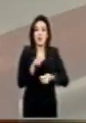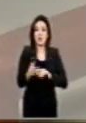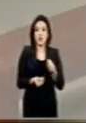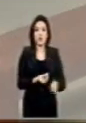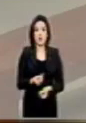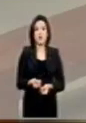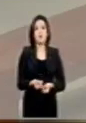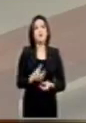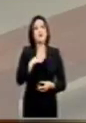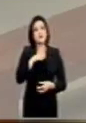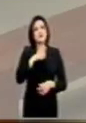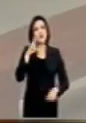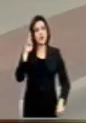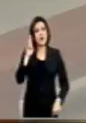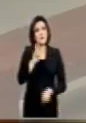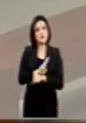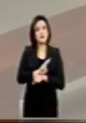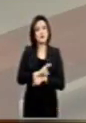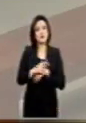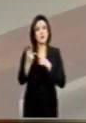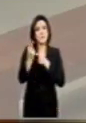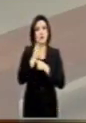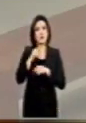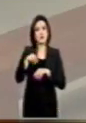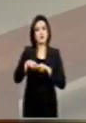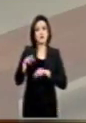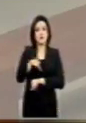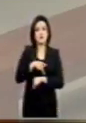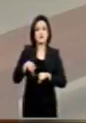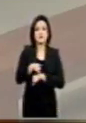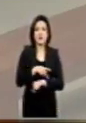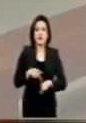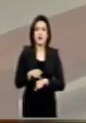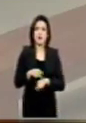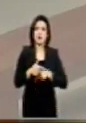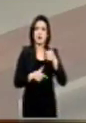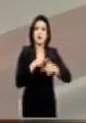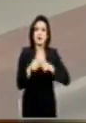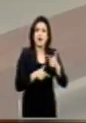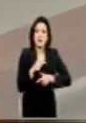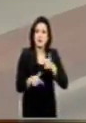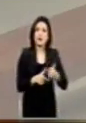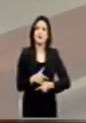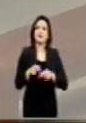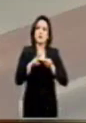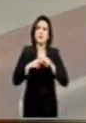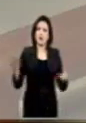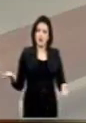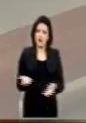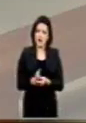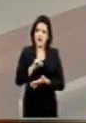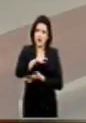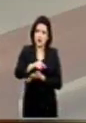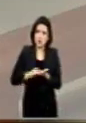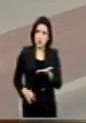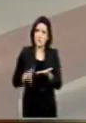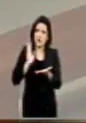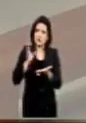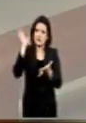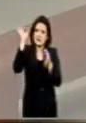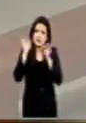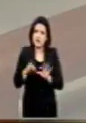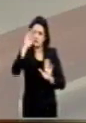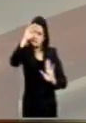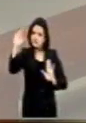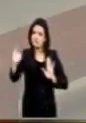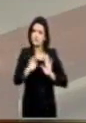do Estado, atuando através de ordens de missão documentadas. A sua atuação está com